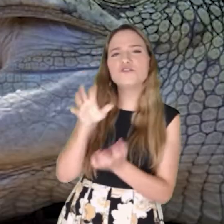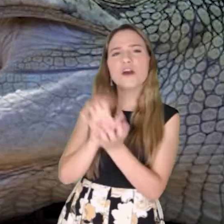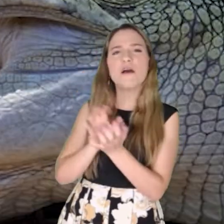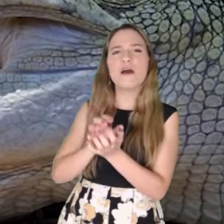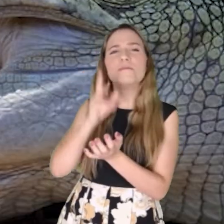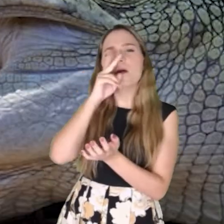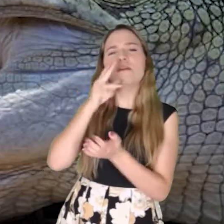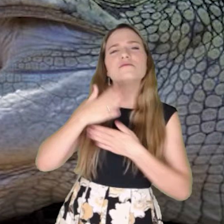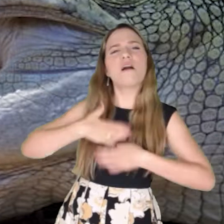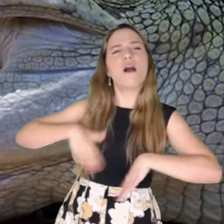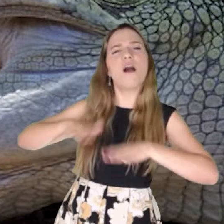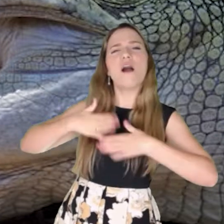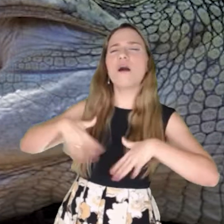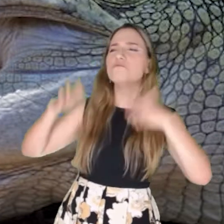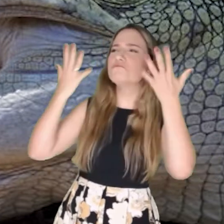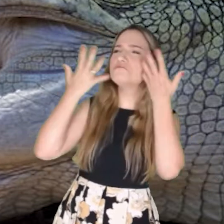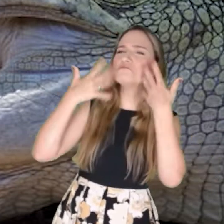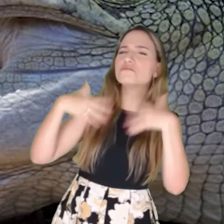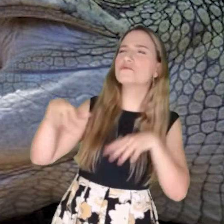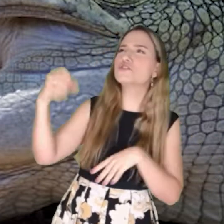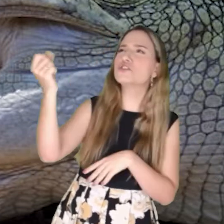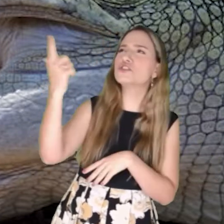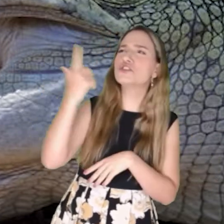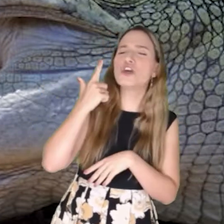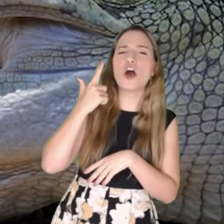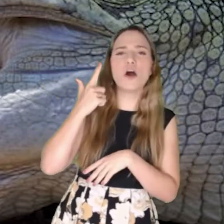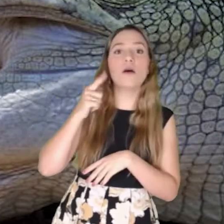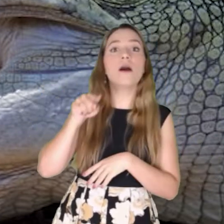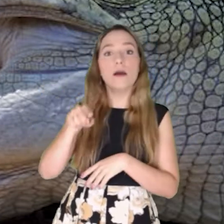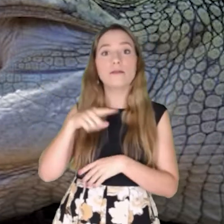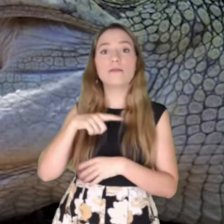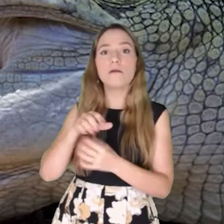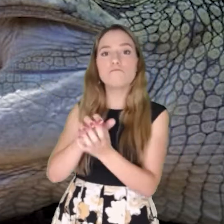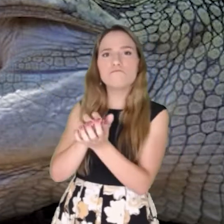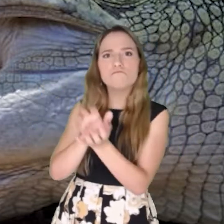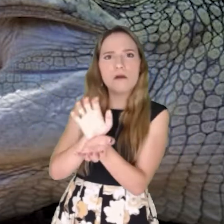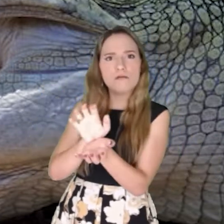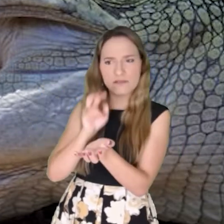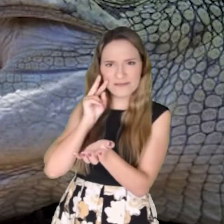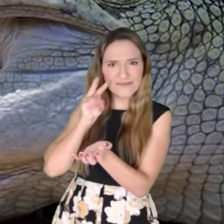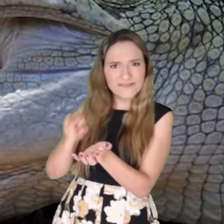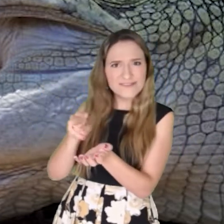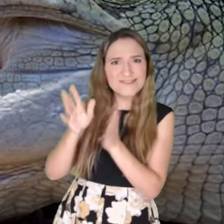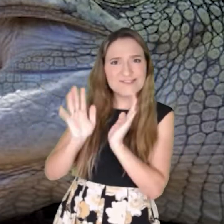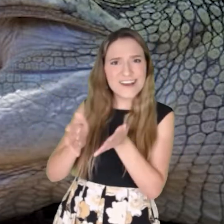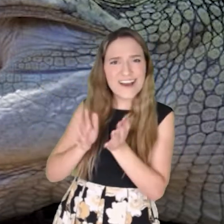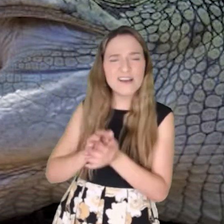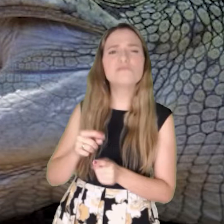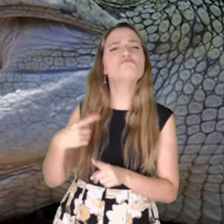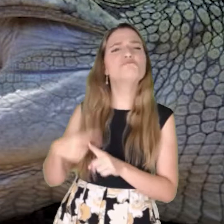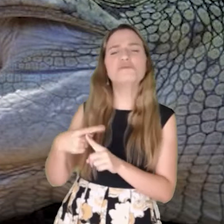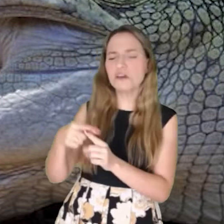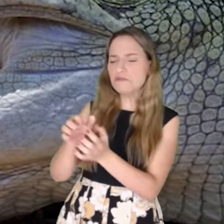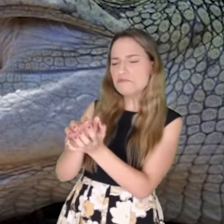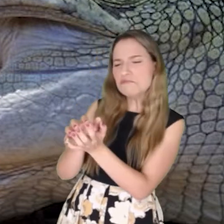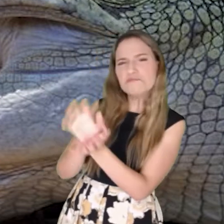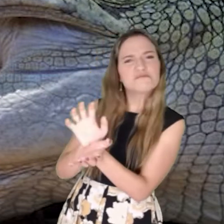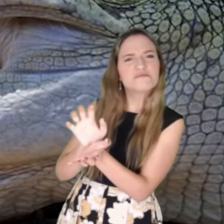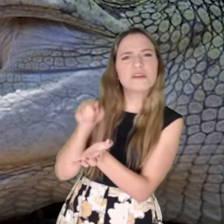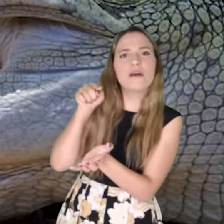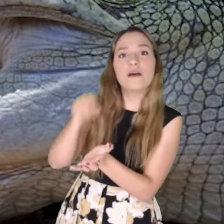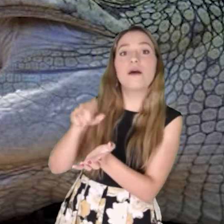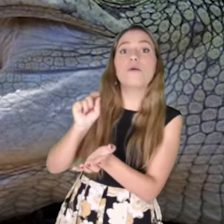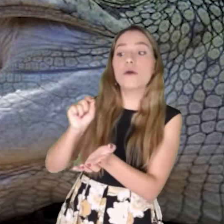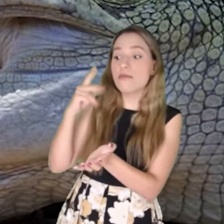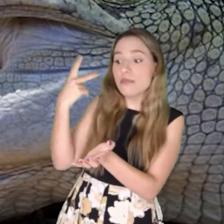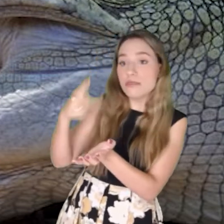jacaré tranquilo, tomando sol, não é verdade? E muitas vezes ele está com a boca aberta, já perceberam? Sabe por